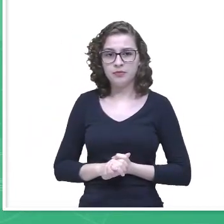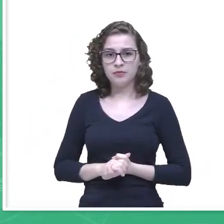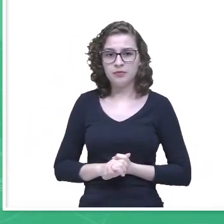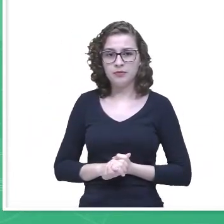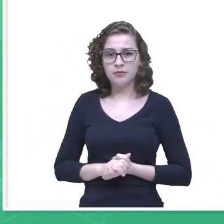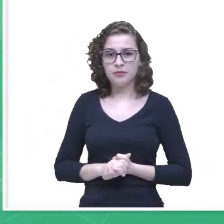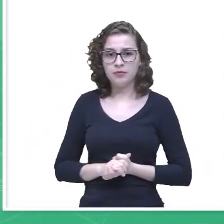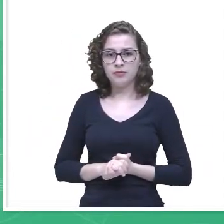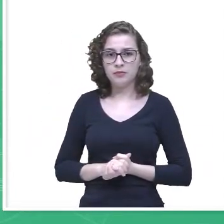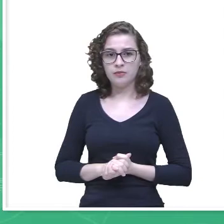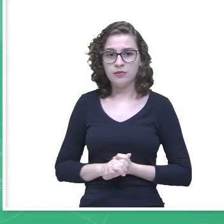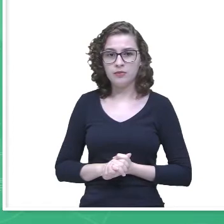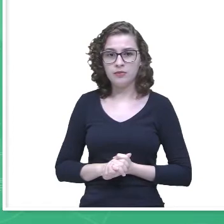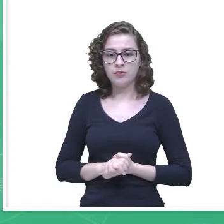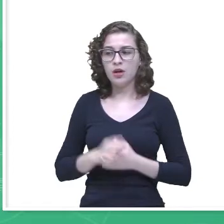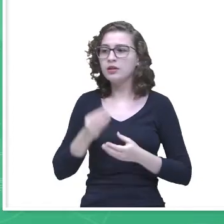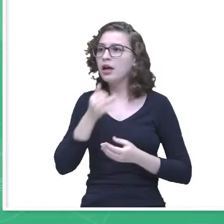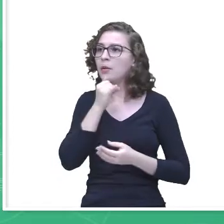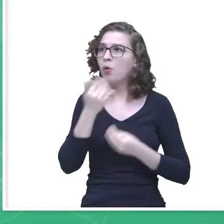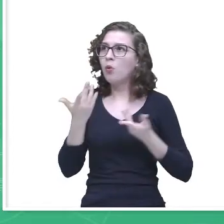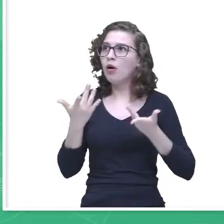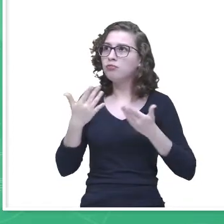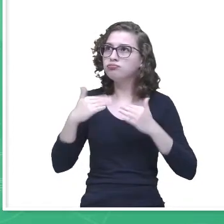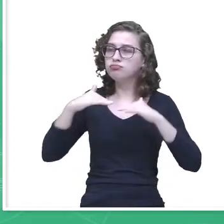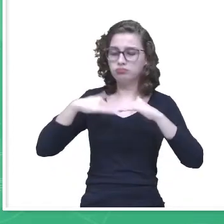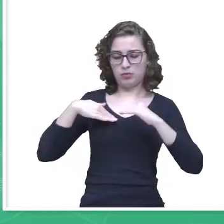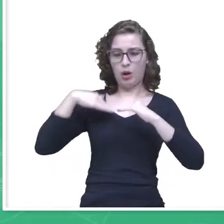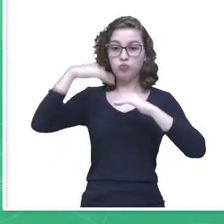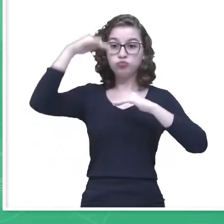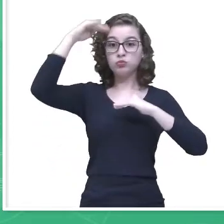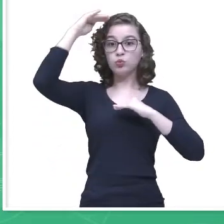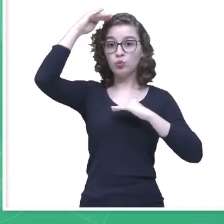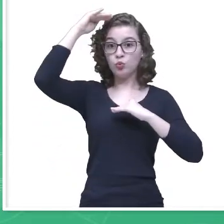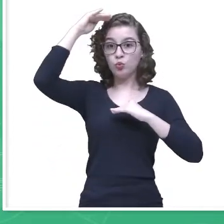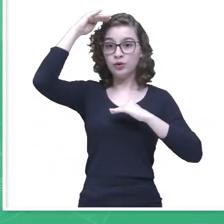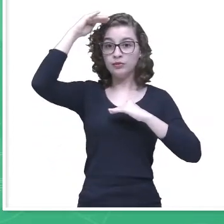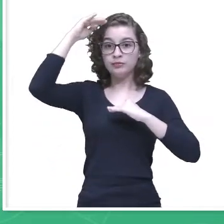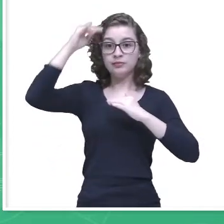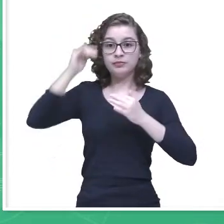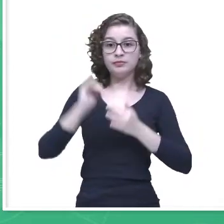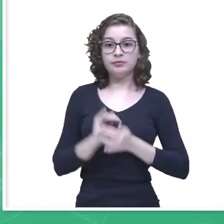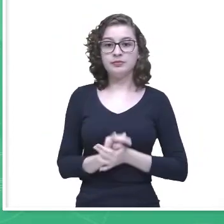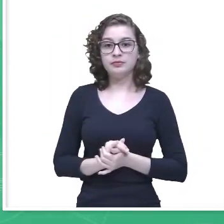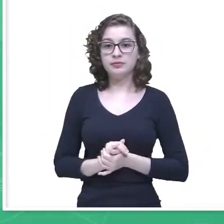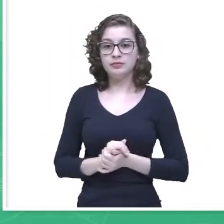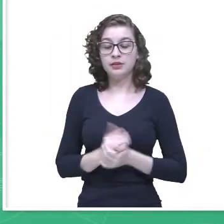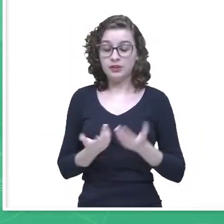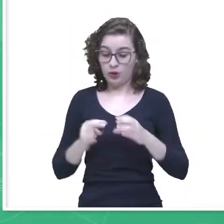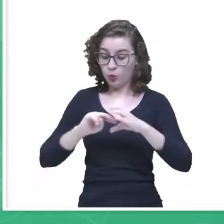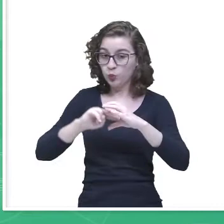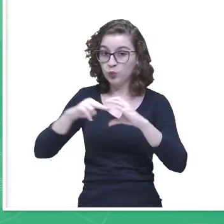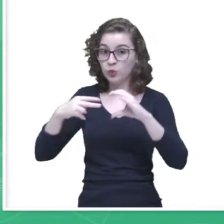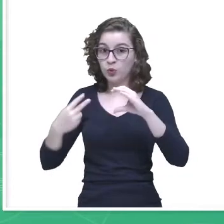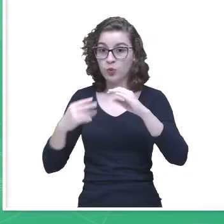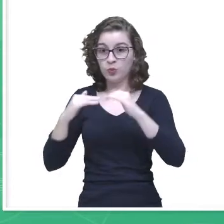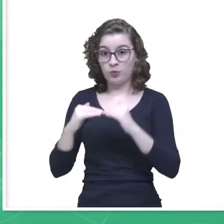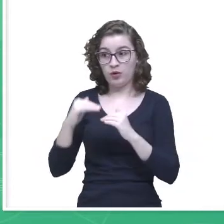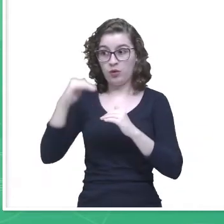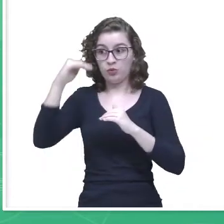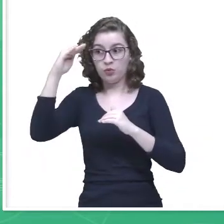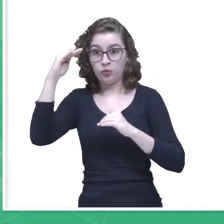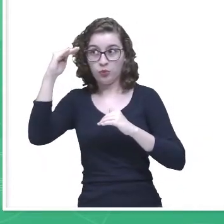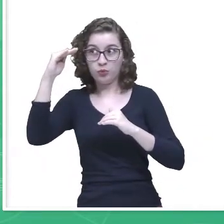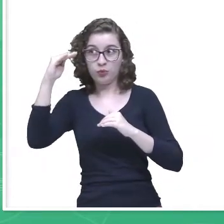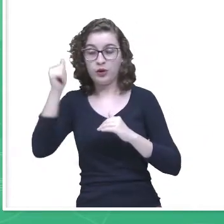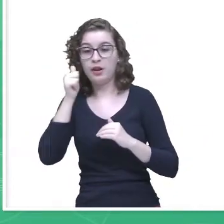outro que diz qual, mais ou menos, a altura que eu vou ter, não é? Então, vai estar lá. Então, esses cromossomos da altura da minha mãe, da